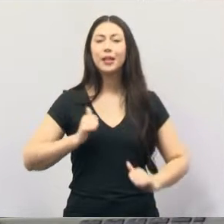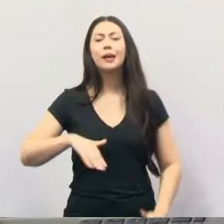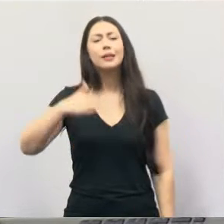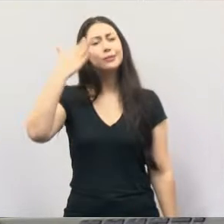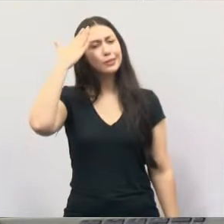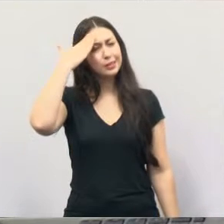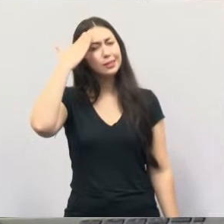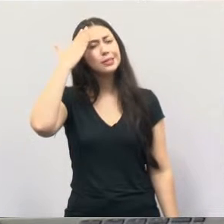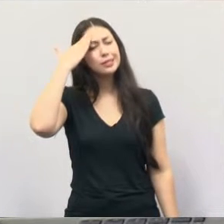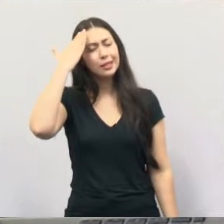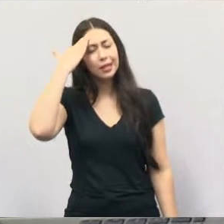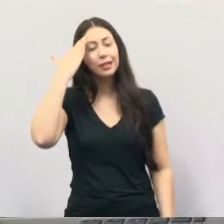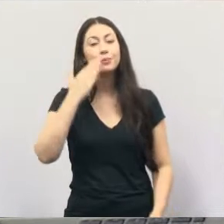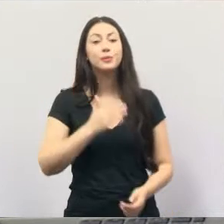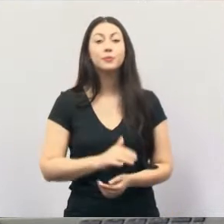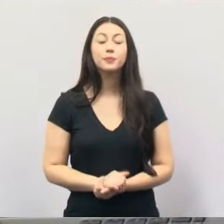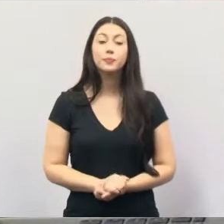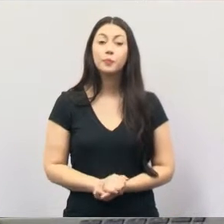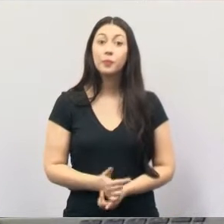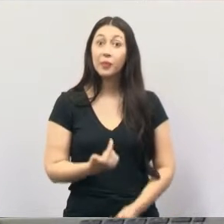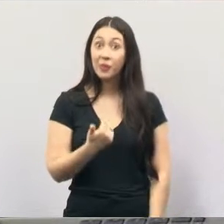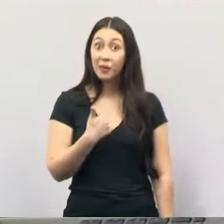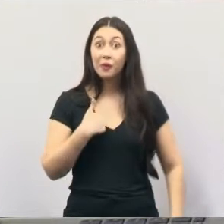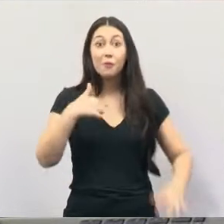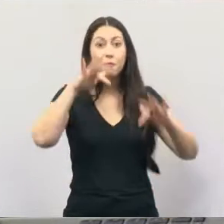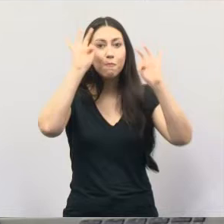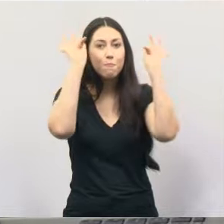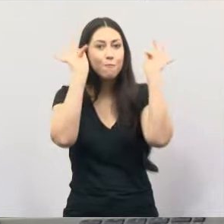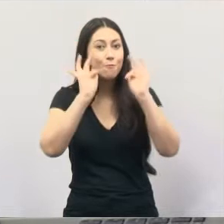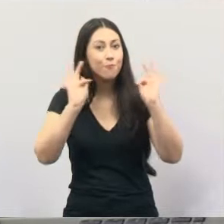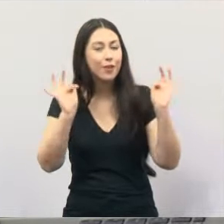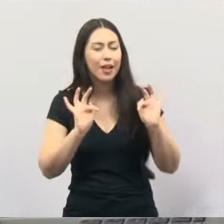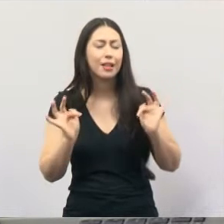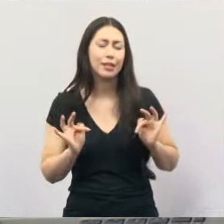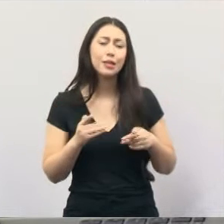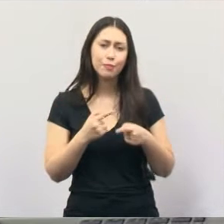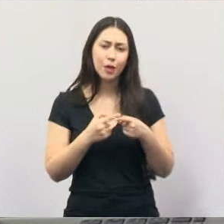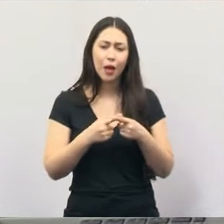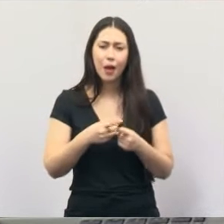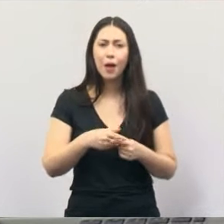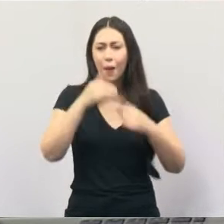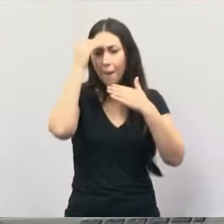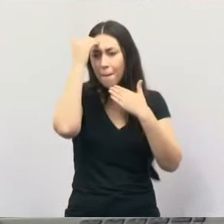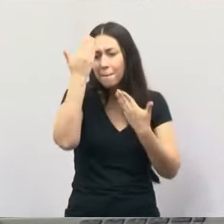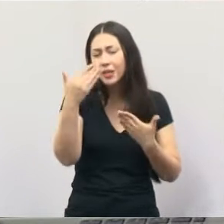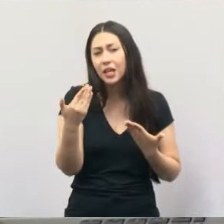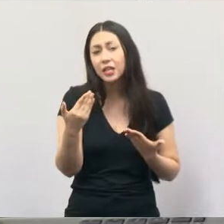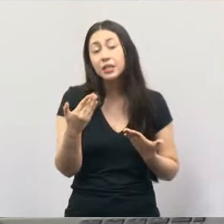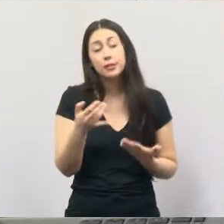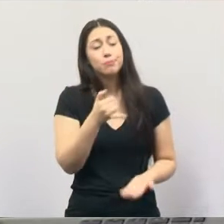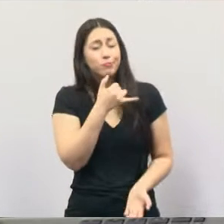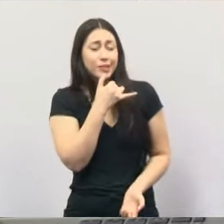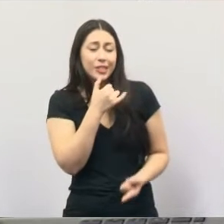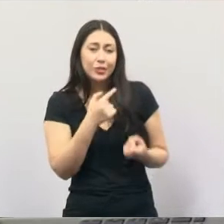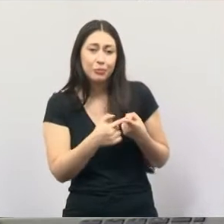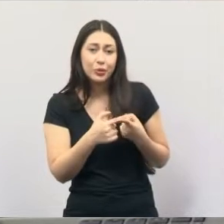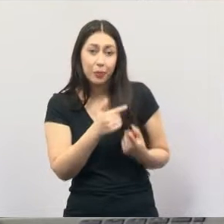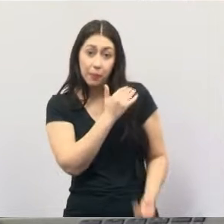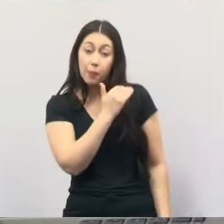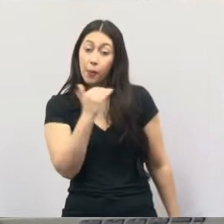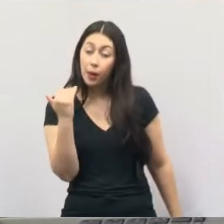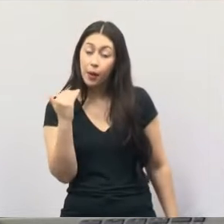sabe muito bem do que eu estou falando. Eu fico feliz dessa homenagem, ficamos tristes sim com a partida do